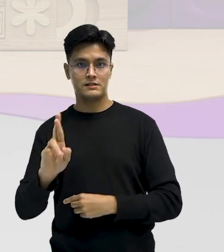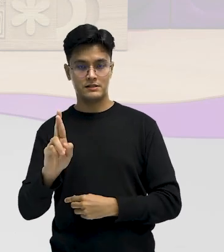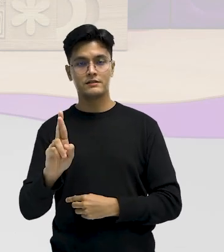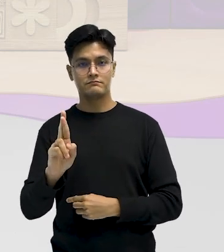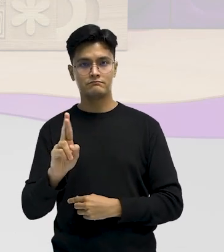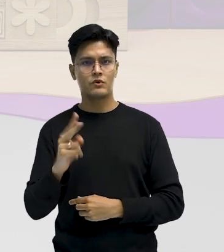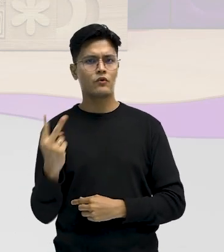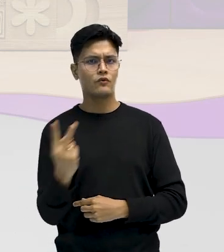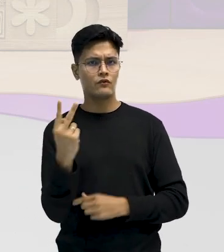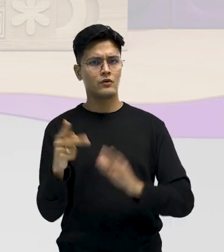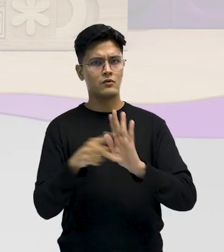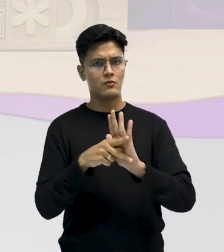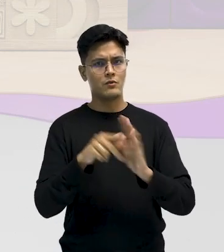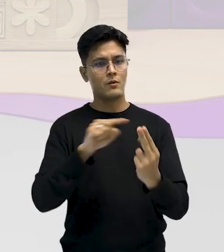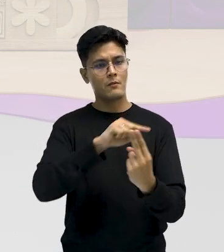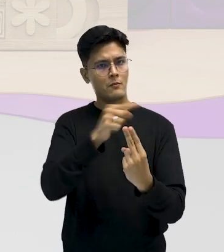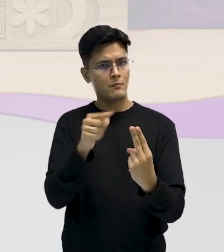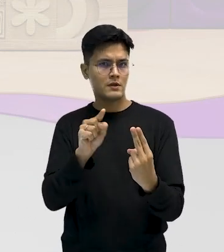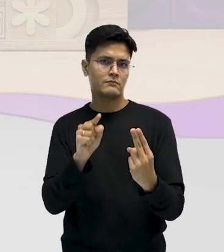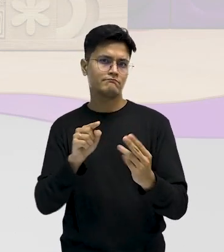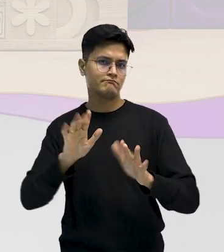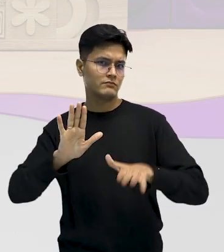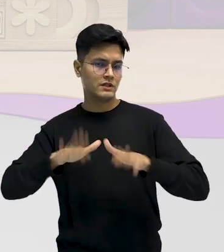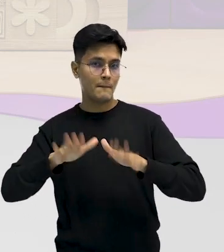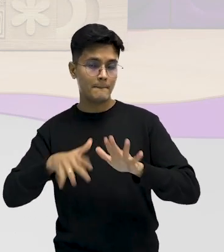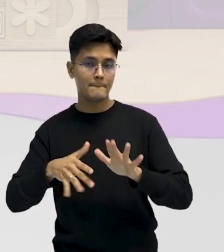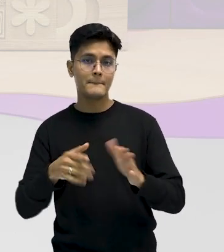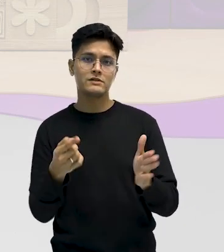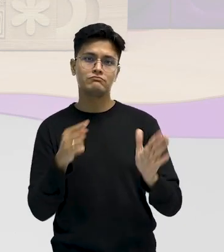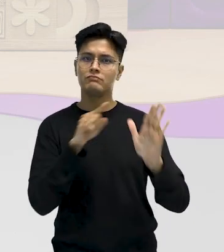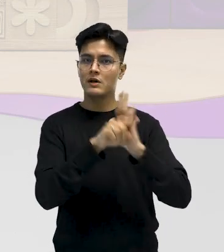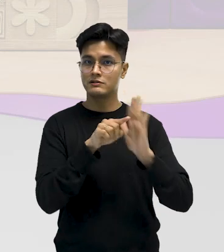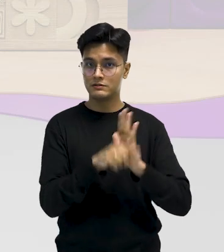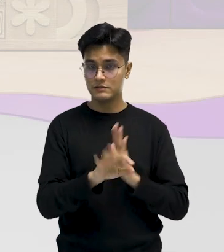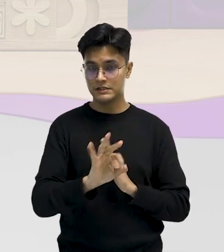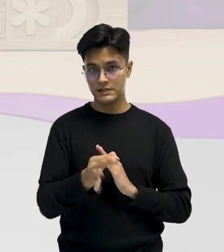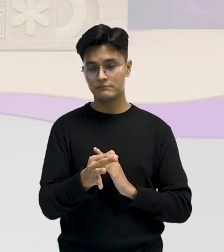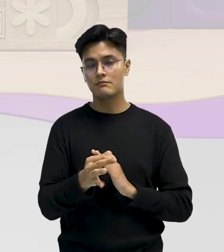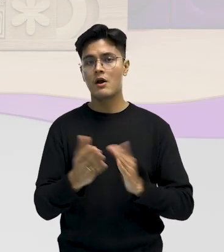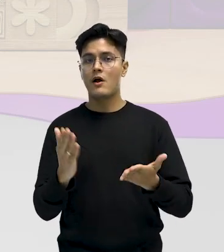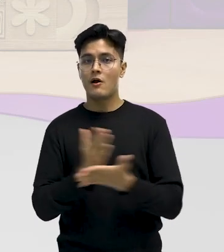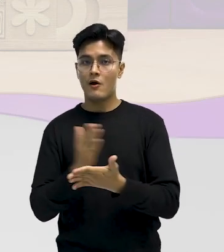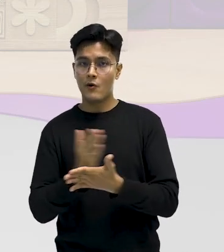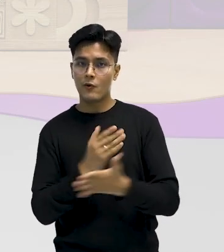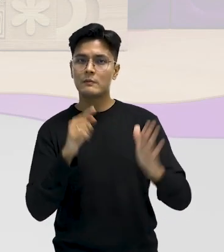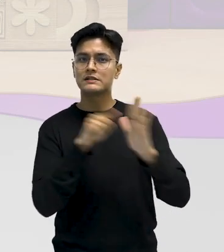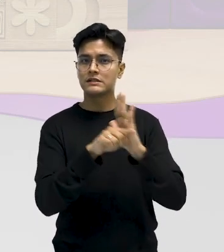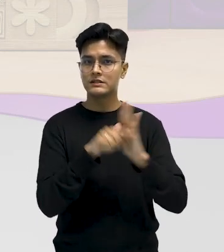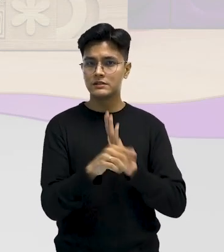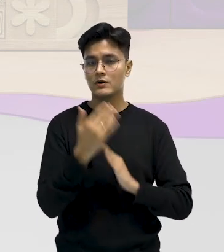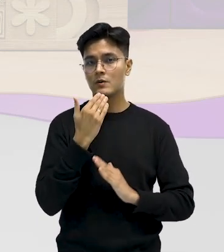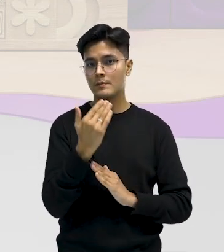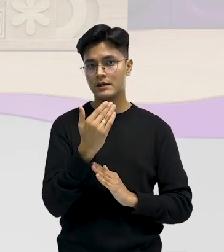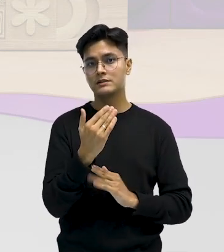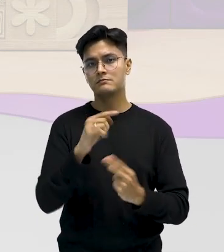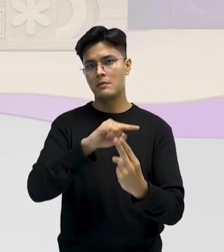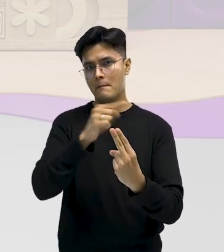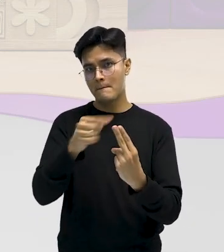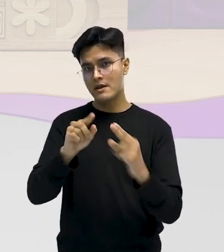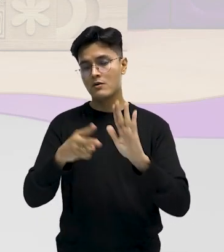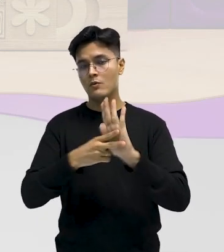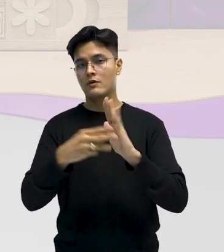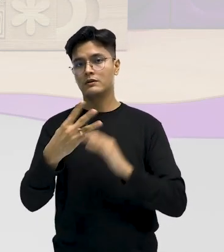vai depender muito da questão. Algumas questões, elas pedirão π igual a